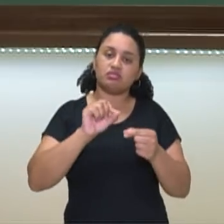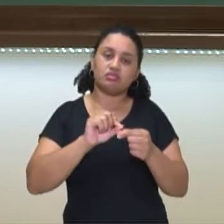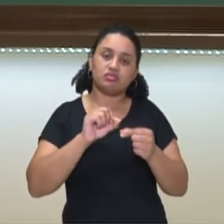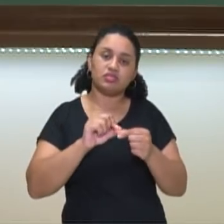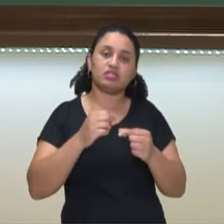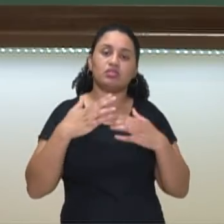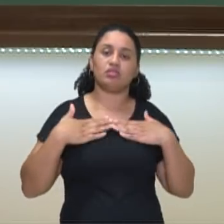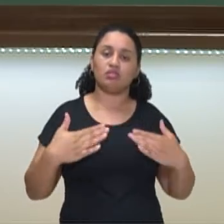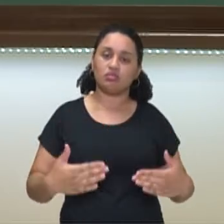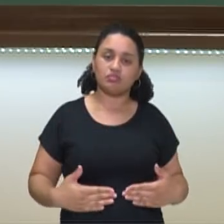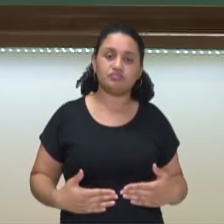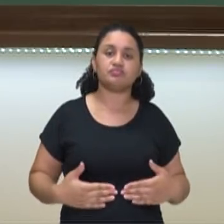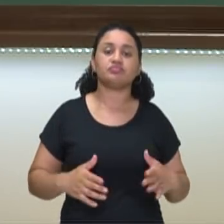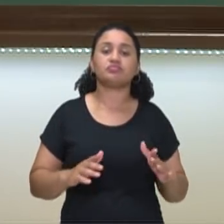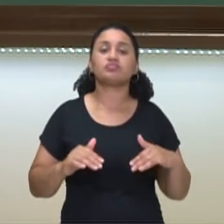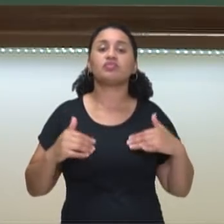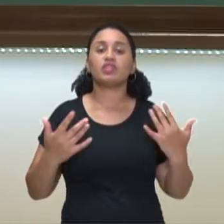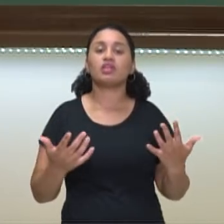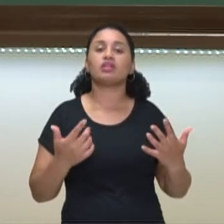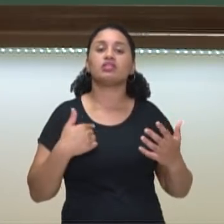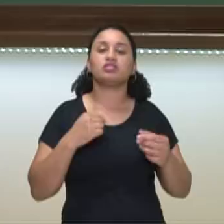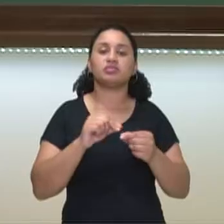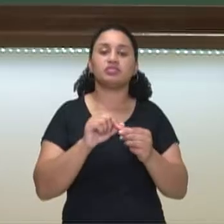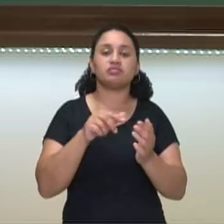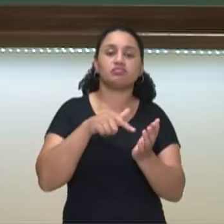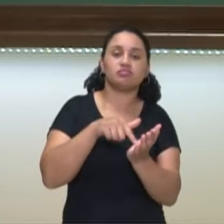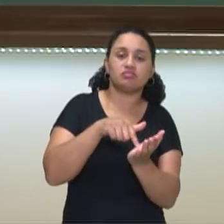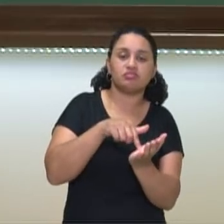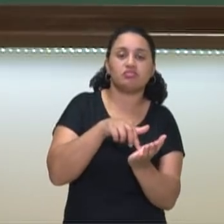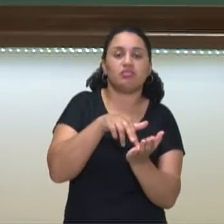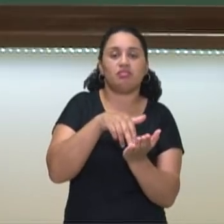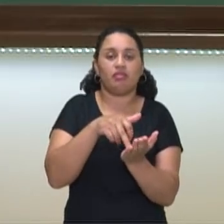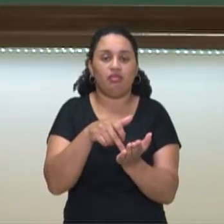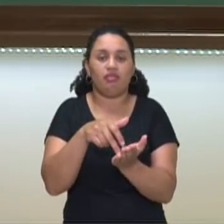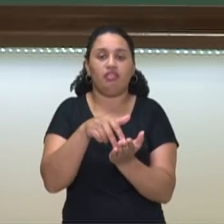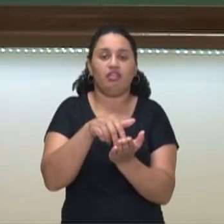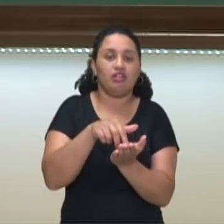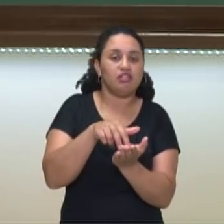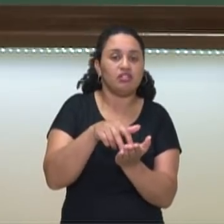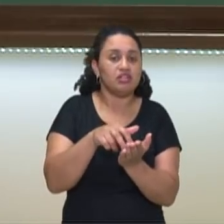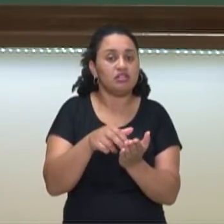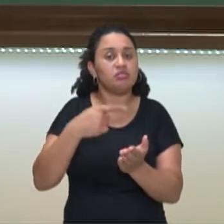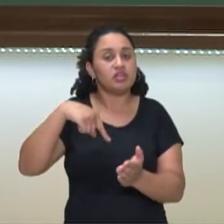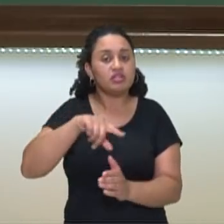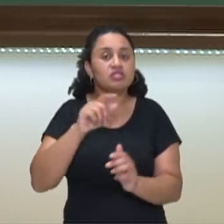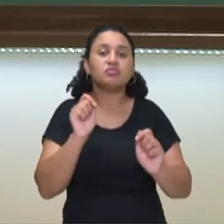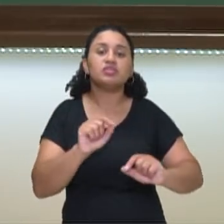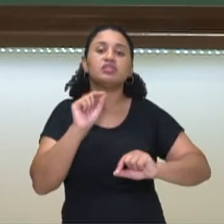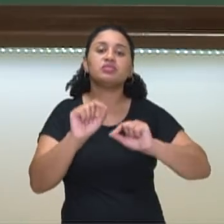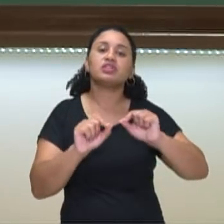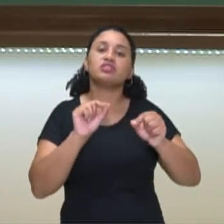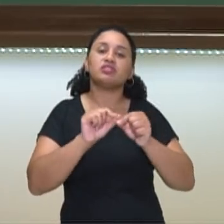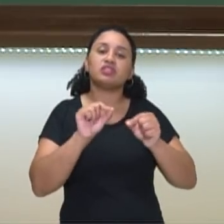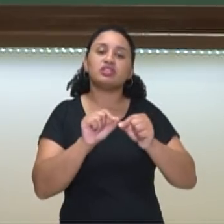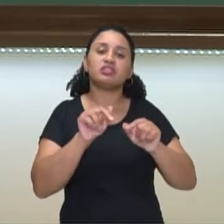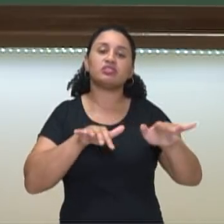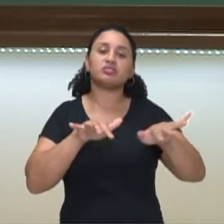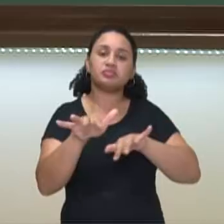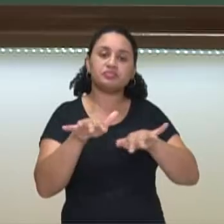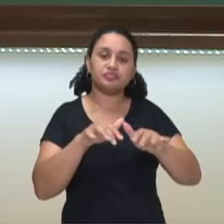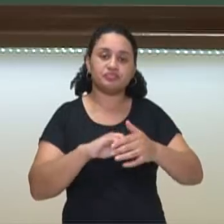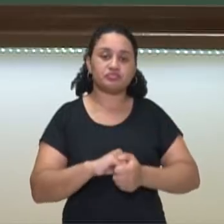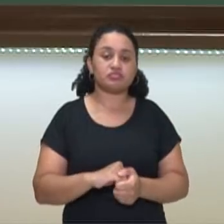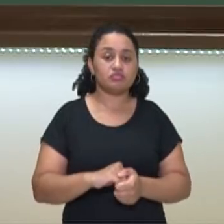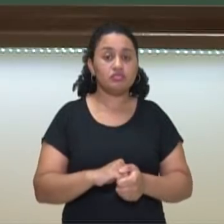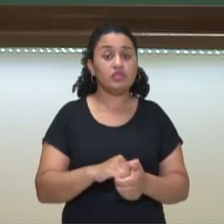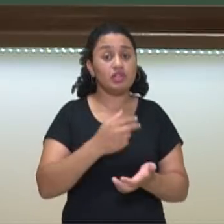nosso corpo. Então, nós vamos compensando o nosso peso para poder executar alguns movimentos. Na